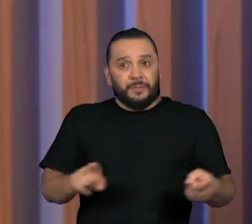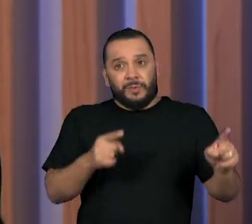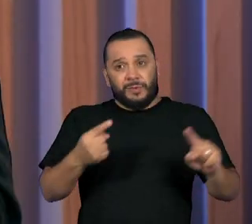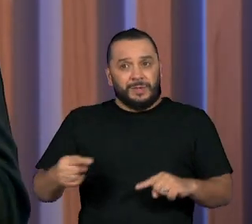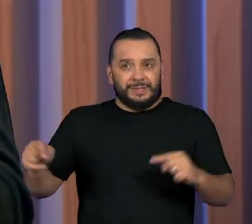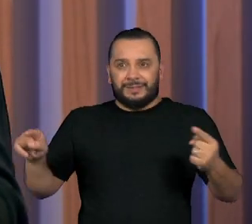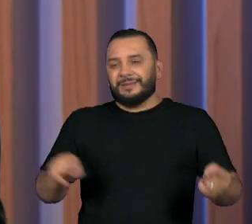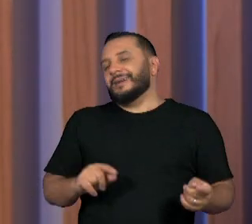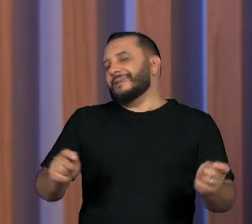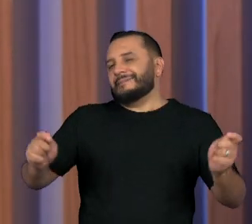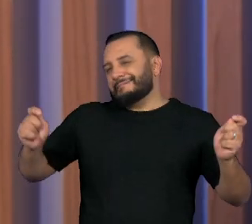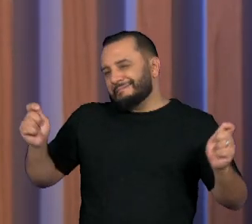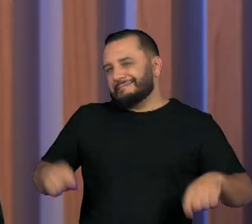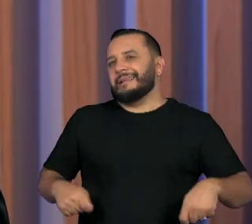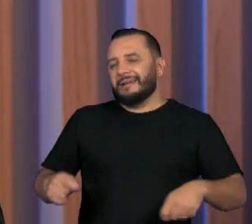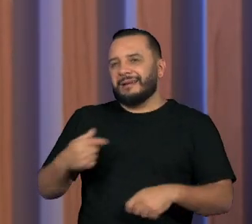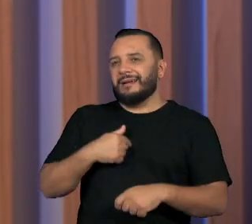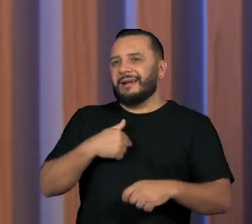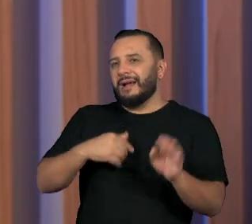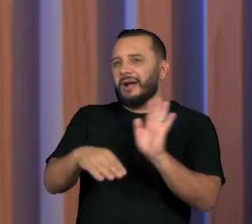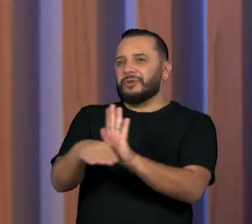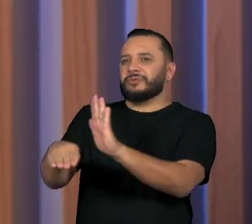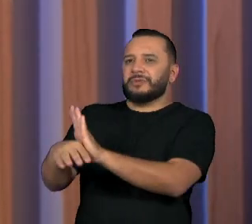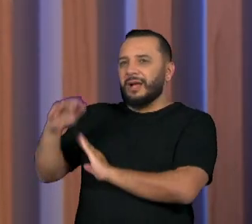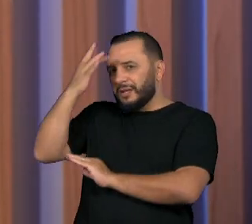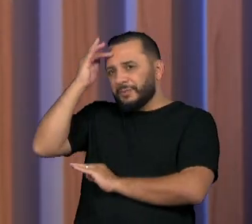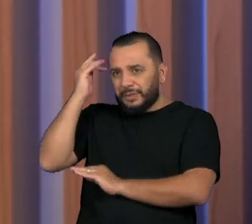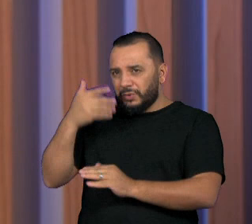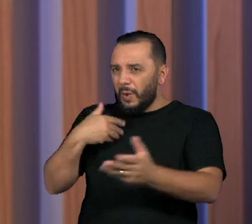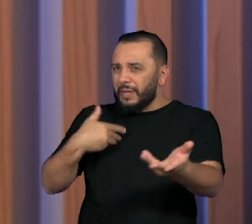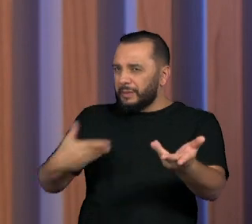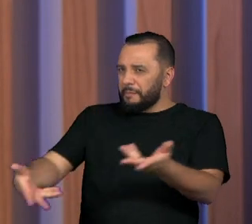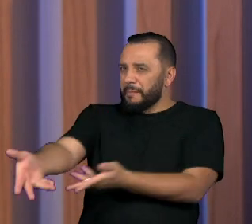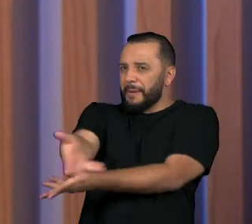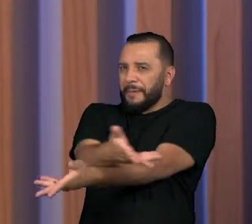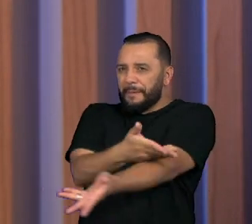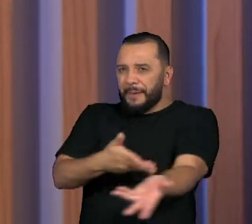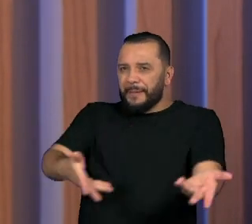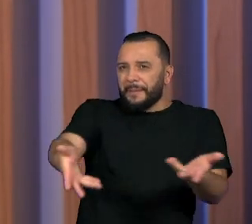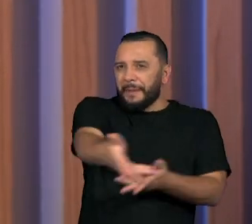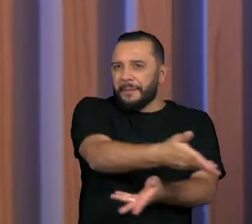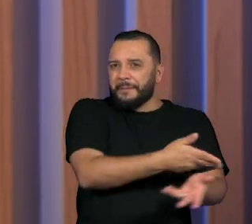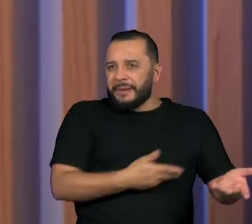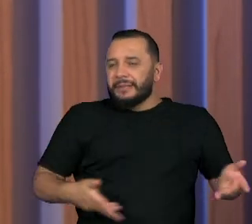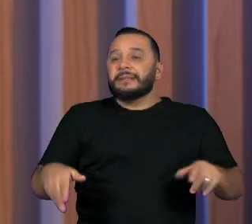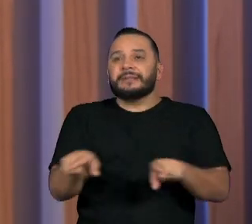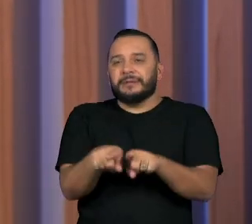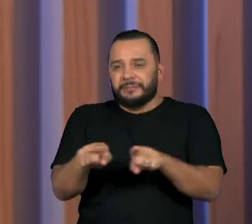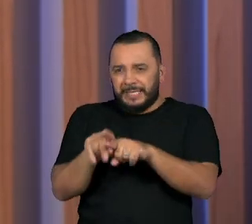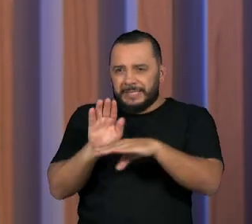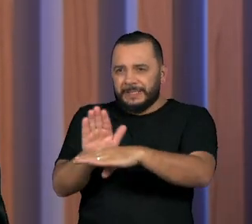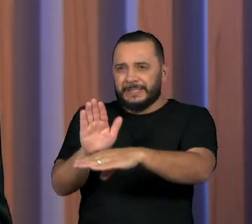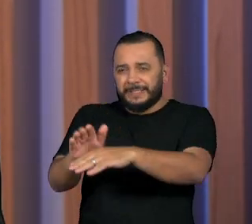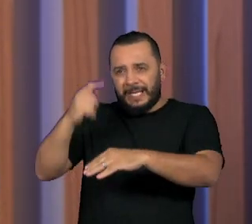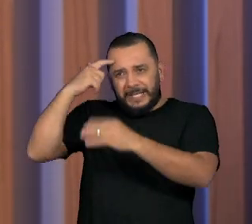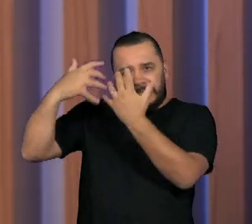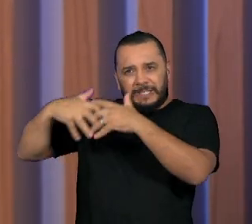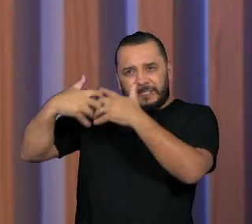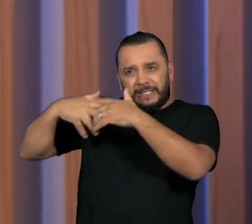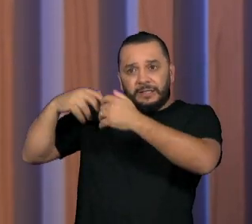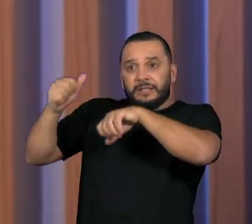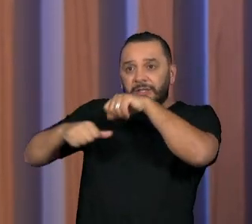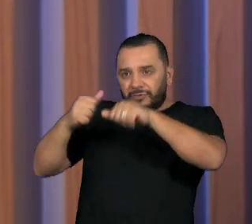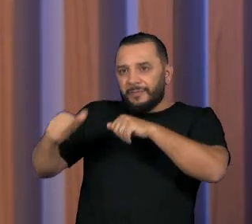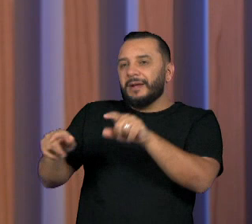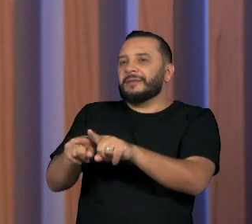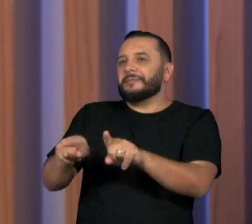de agregar as pessoas, de sociabilizar as pessoas e de fazer a transformação cognitiva e social entre